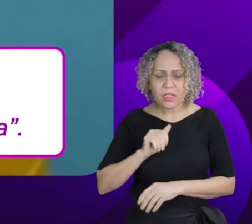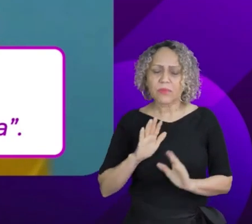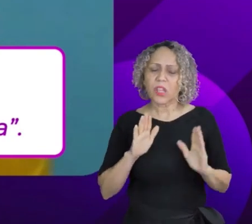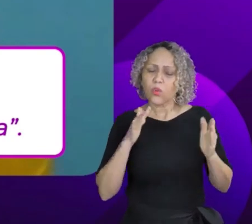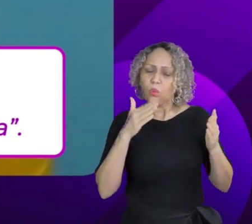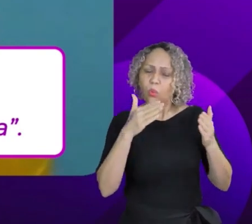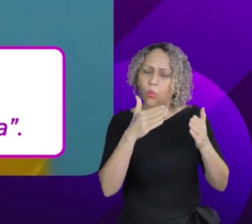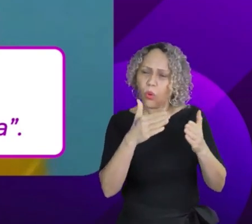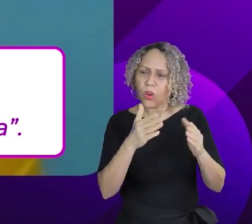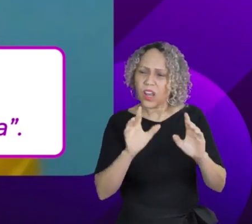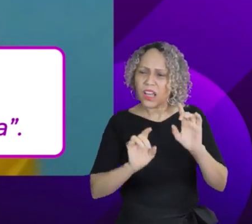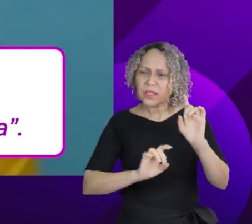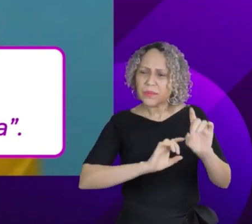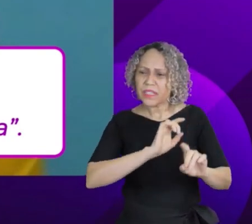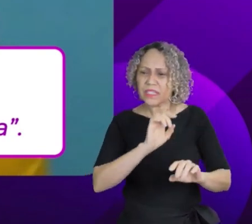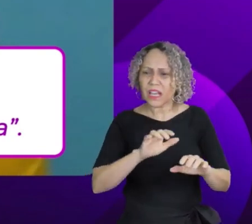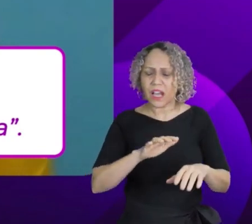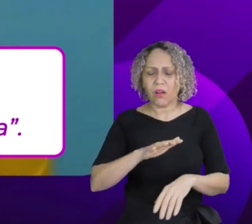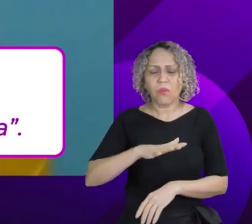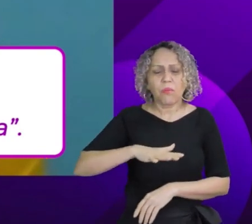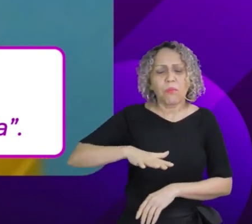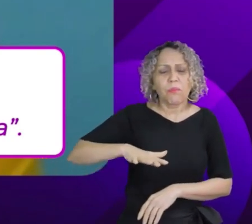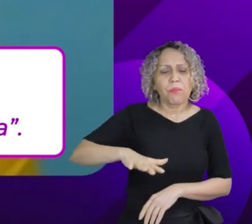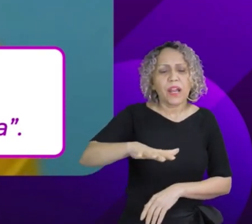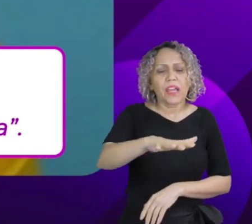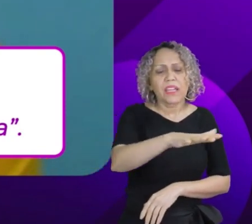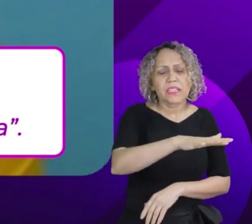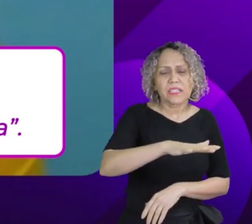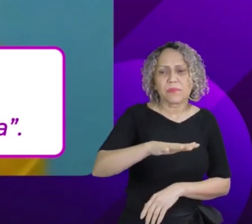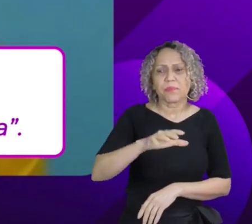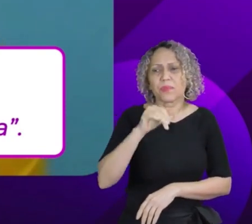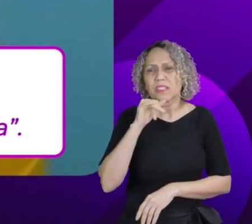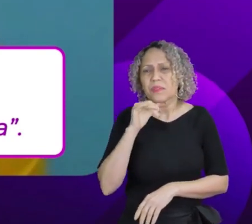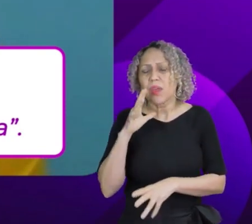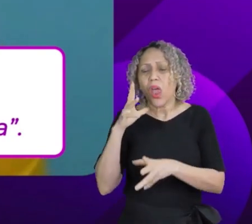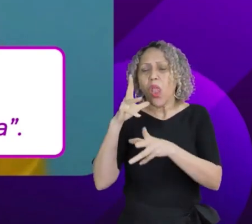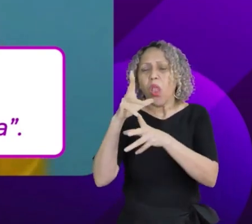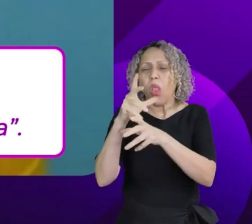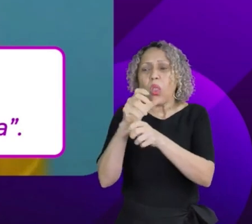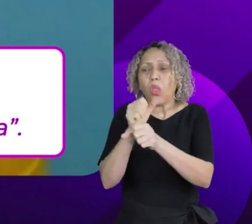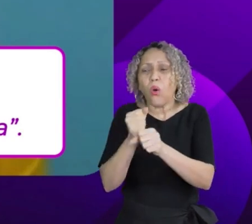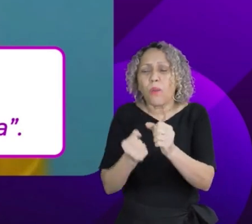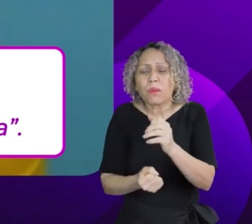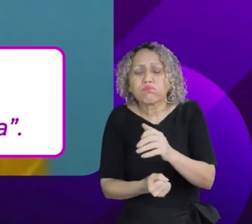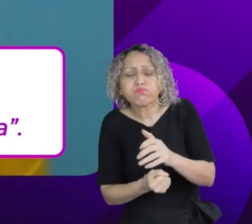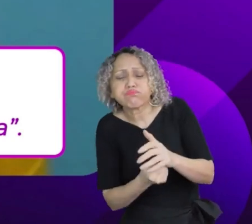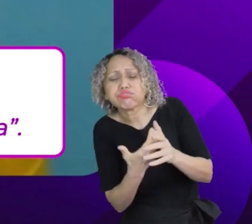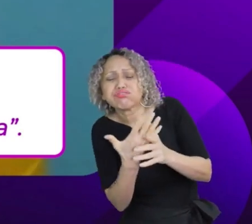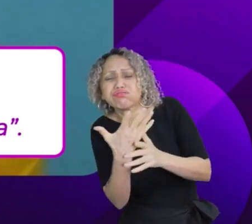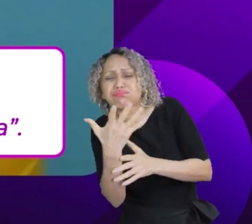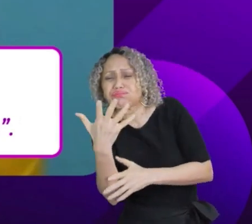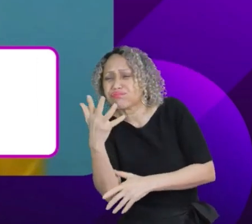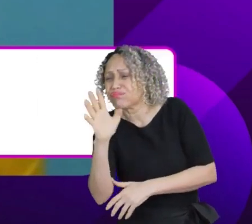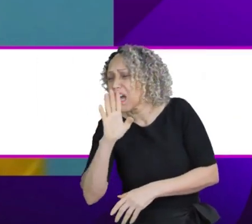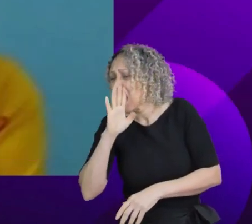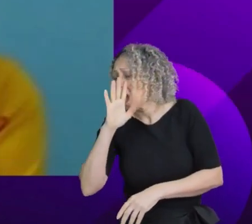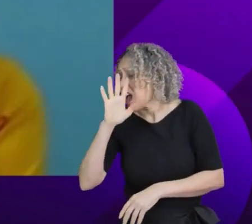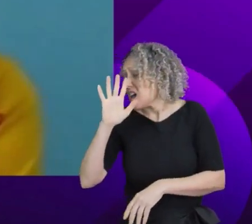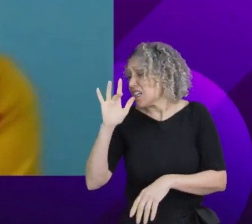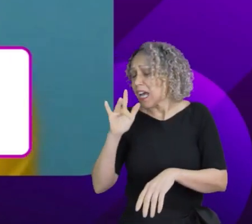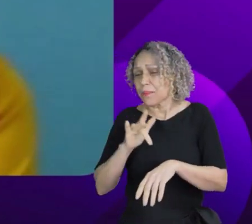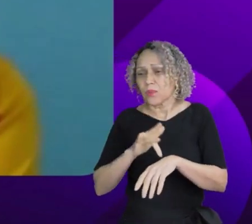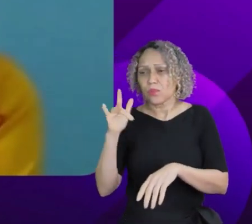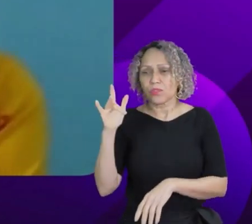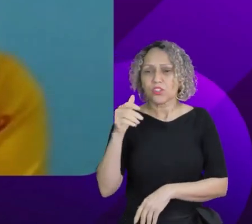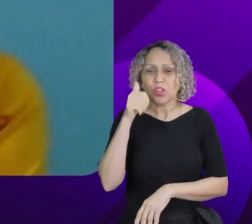diferenciado para essa galera, né, esse número exorbitante de mulheres, chefes de família, que estão sem moradia,